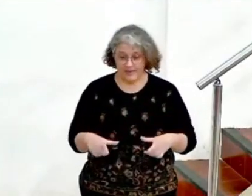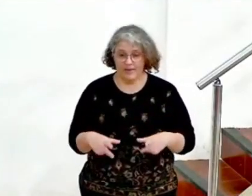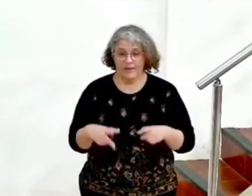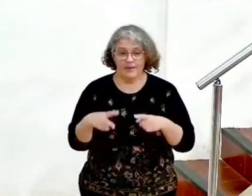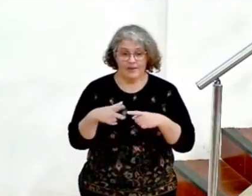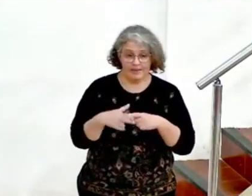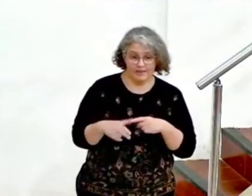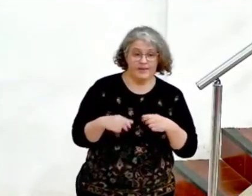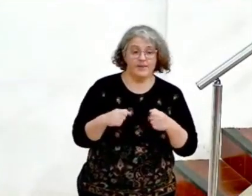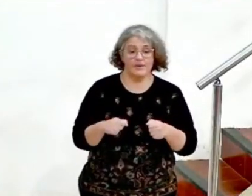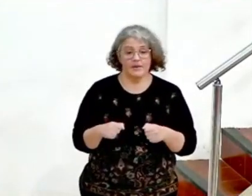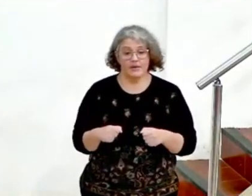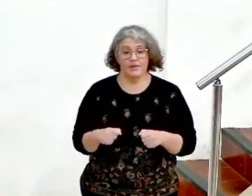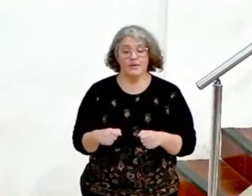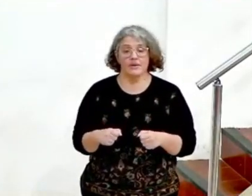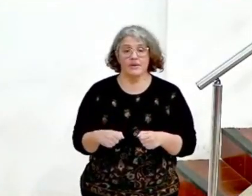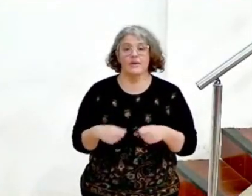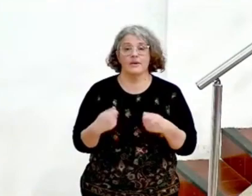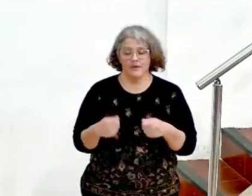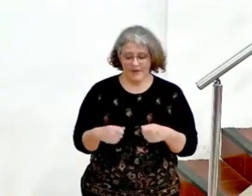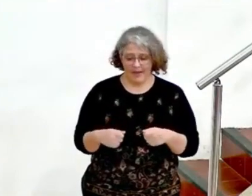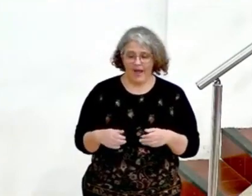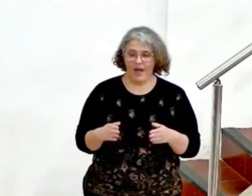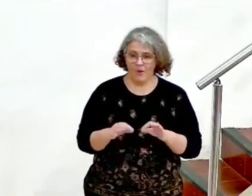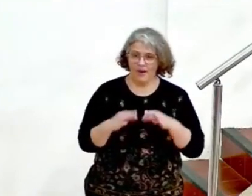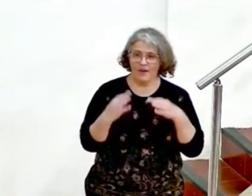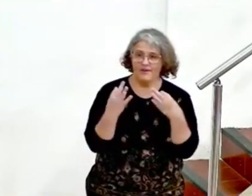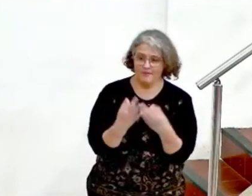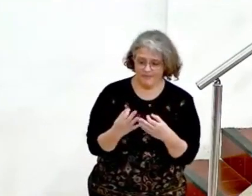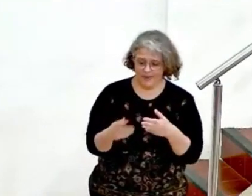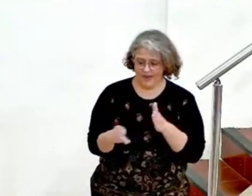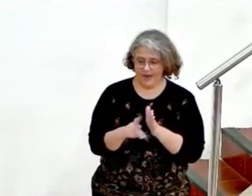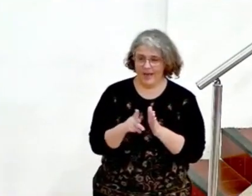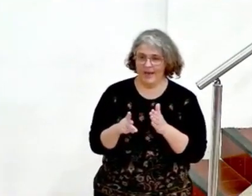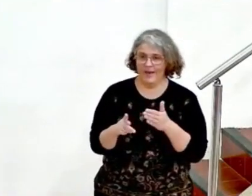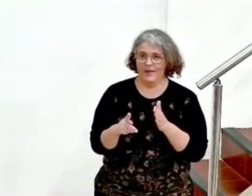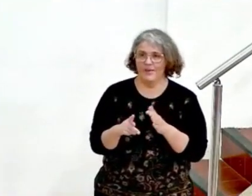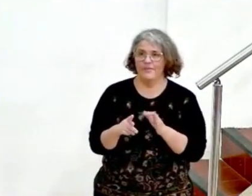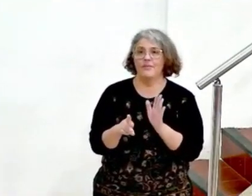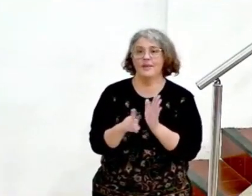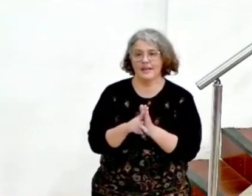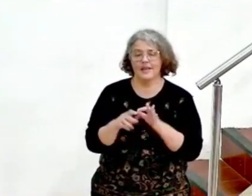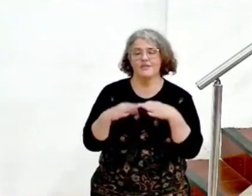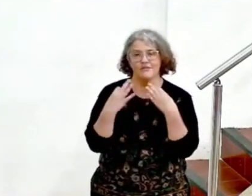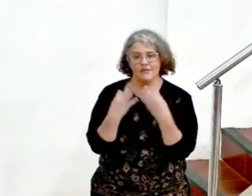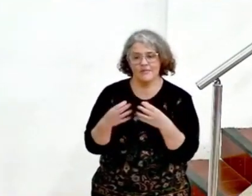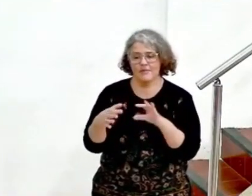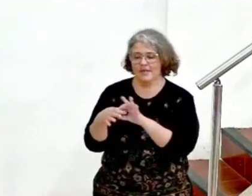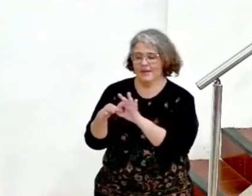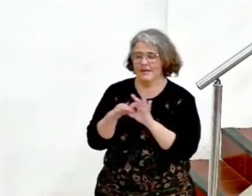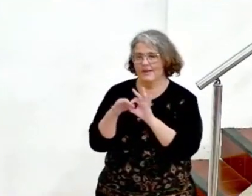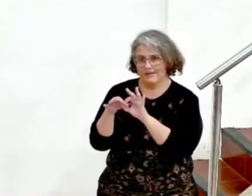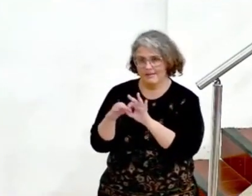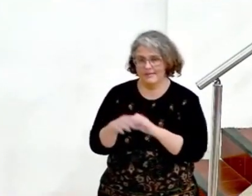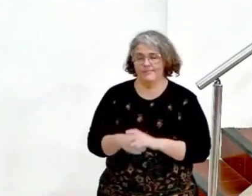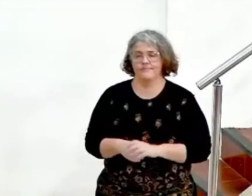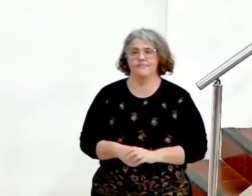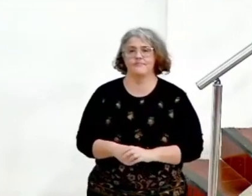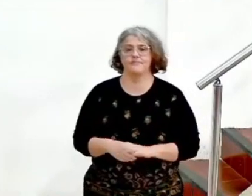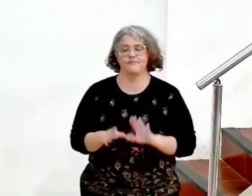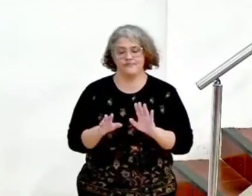Abraão, circuncidado, faz parte, junto com ele, da família da aliança. E então Deus